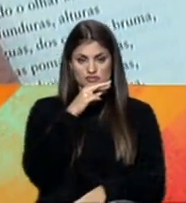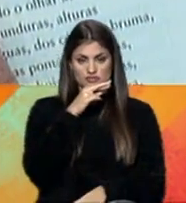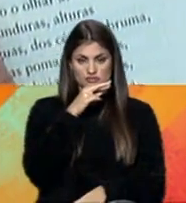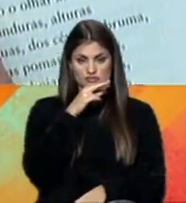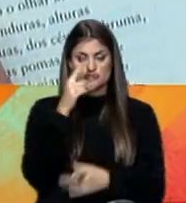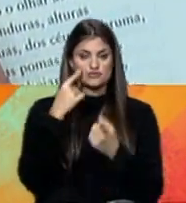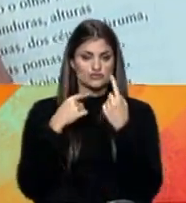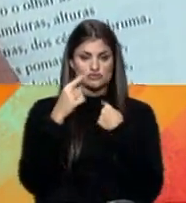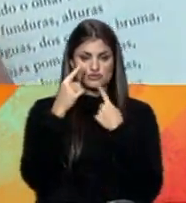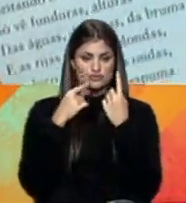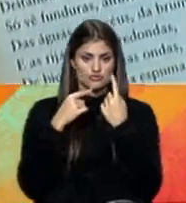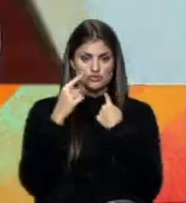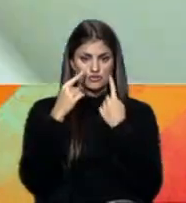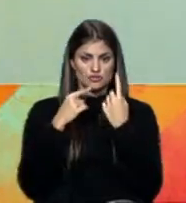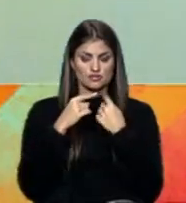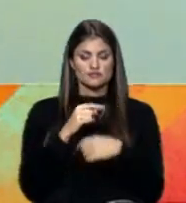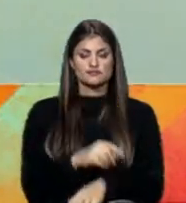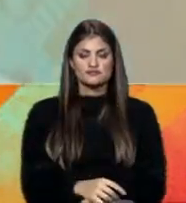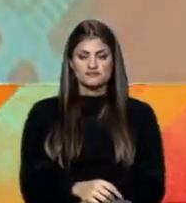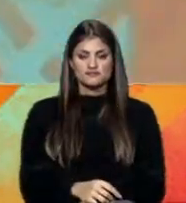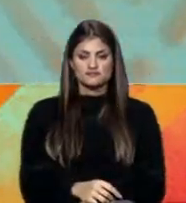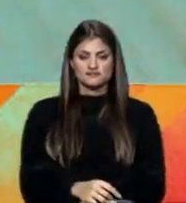chora sobre ela de bruços.